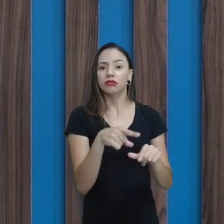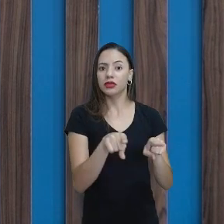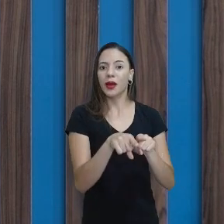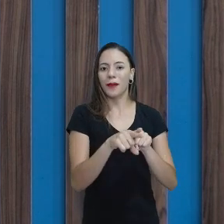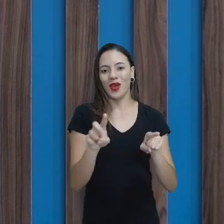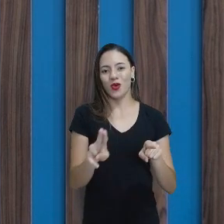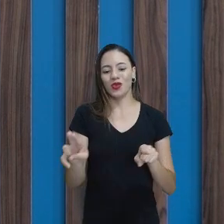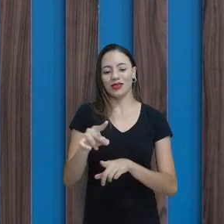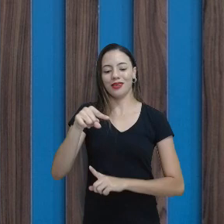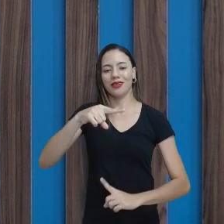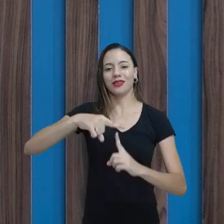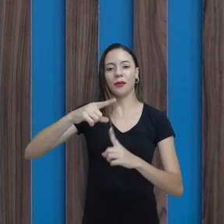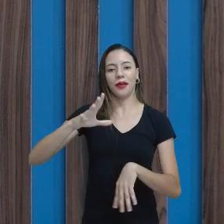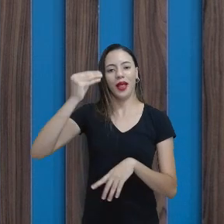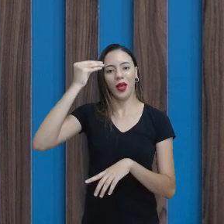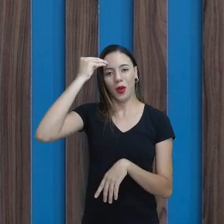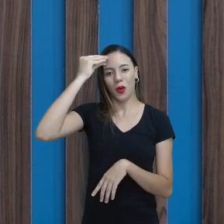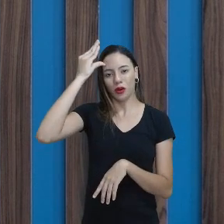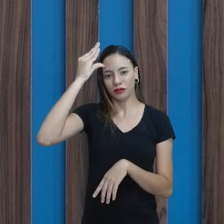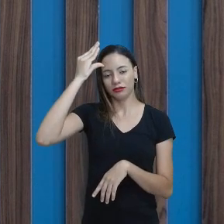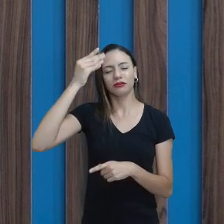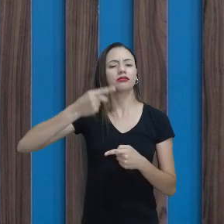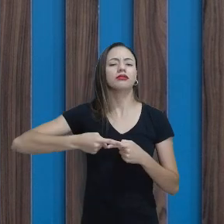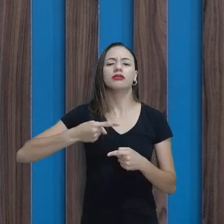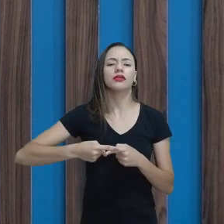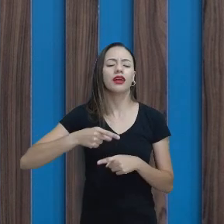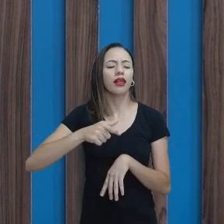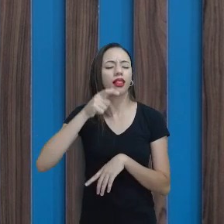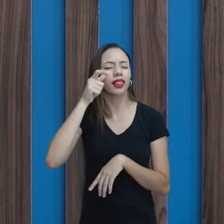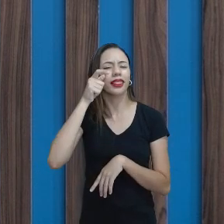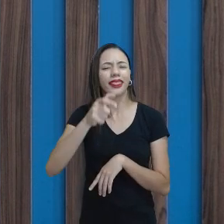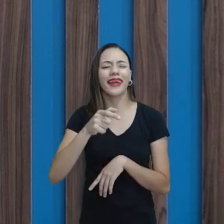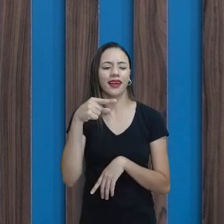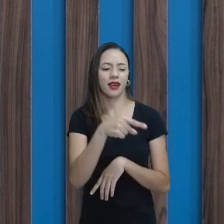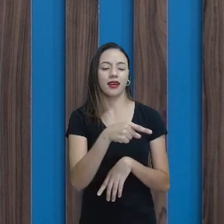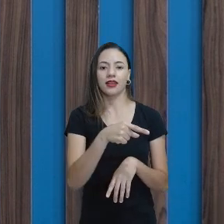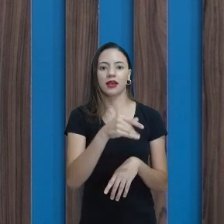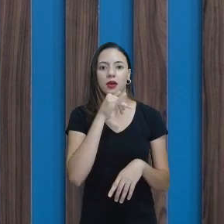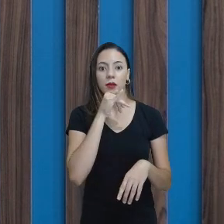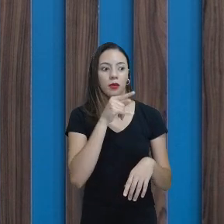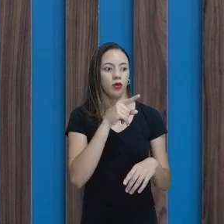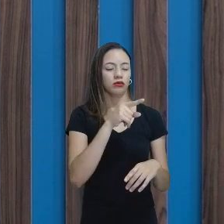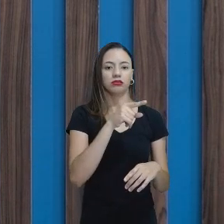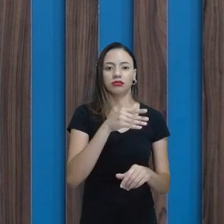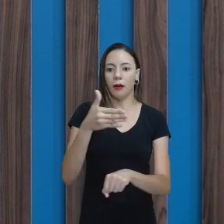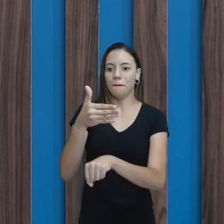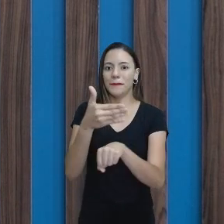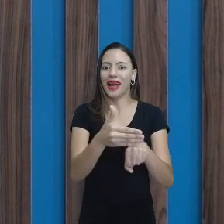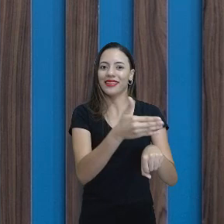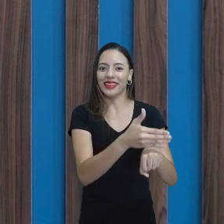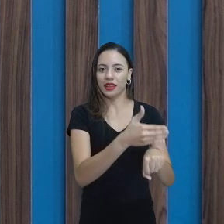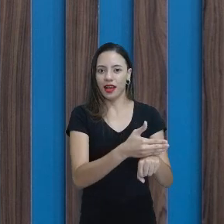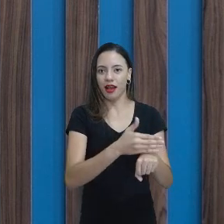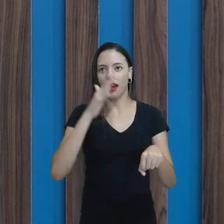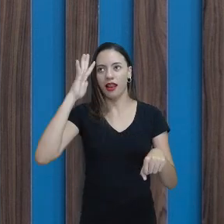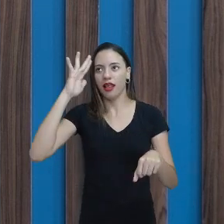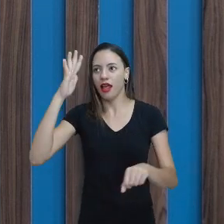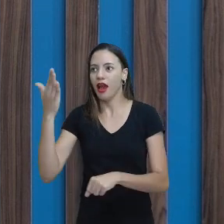conhecimento. E aí é interessante porque ele vem para a prática. Isso. E aí vamos praticar no